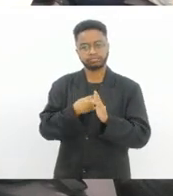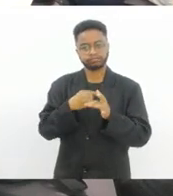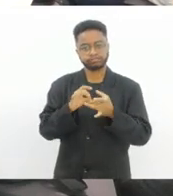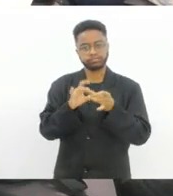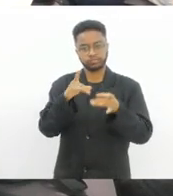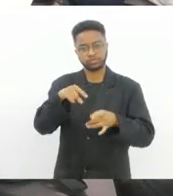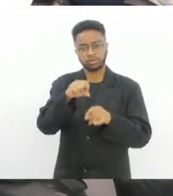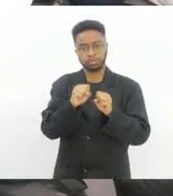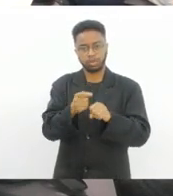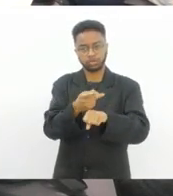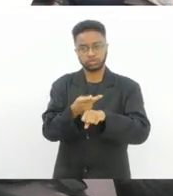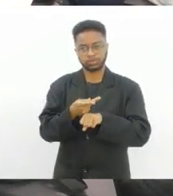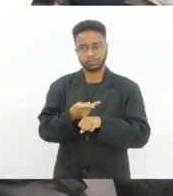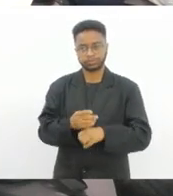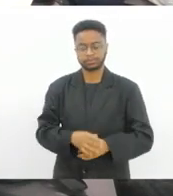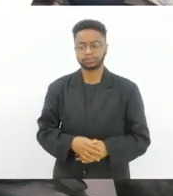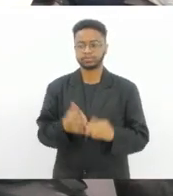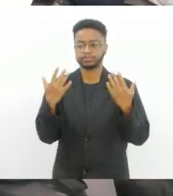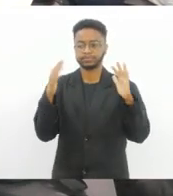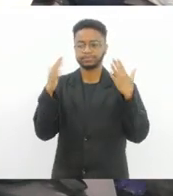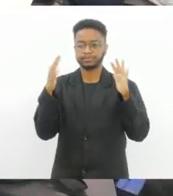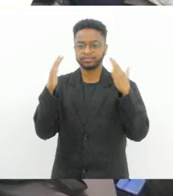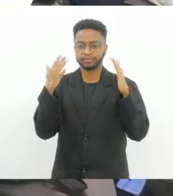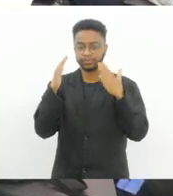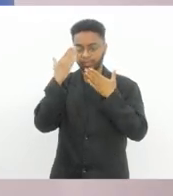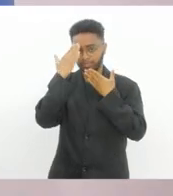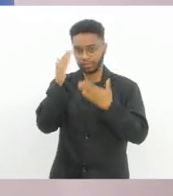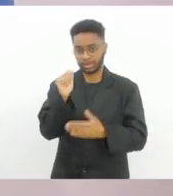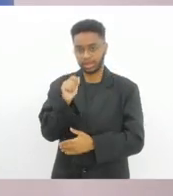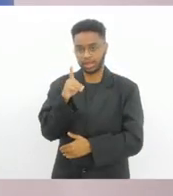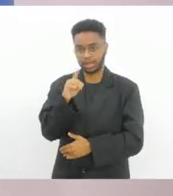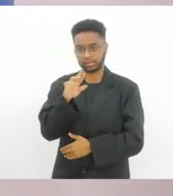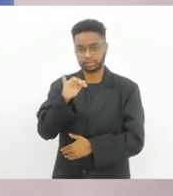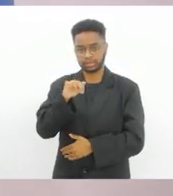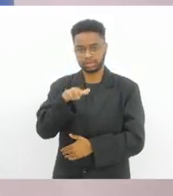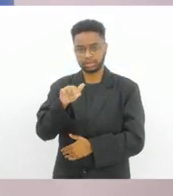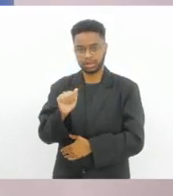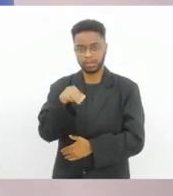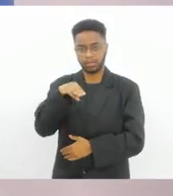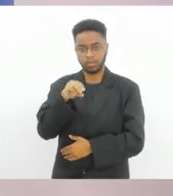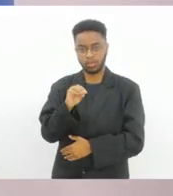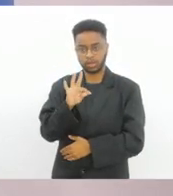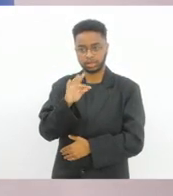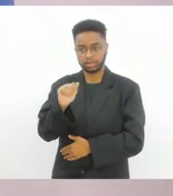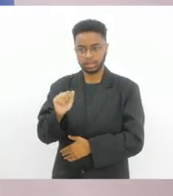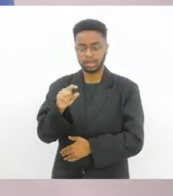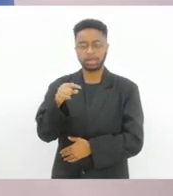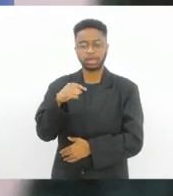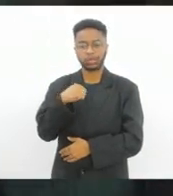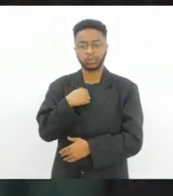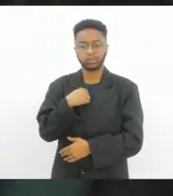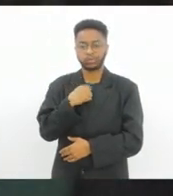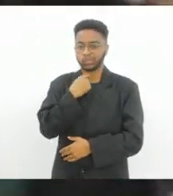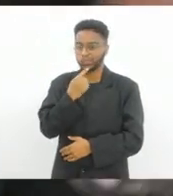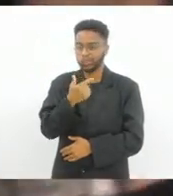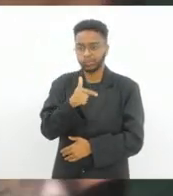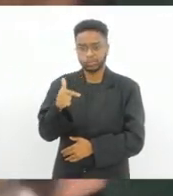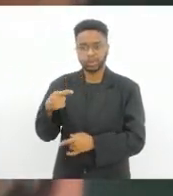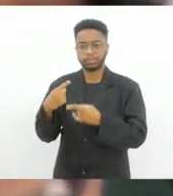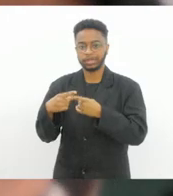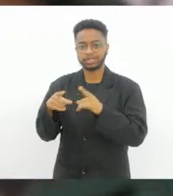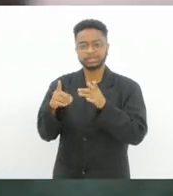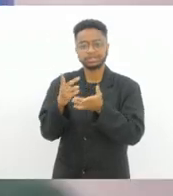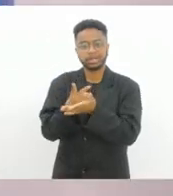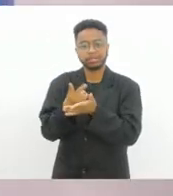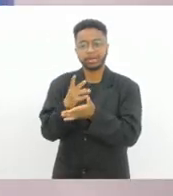comissão. Muito obrigada, senhora Adriana Mota. Sem dúvida nenhuma, a ELERJ tem sido uma parceira